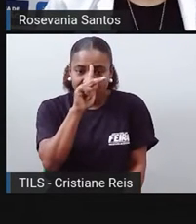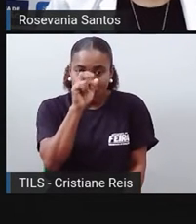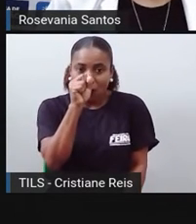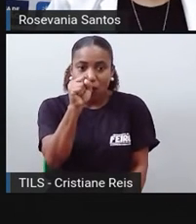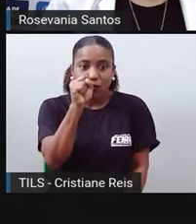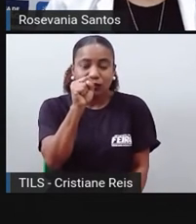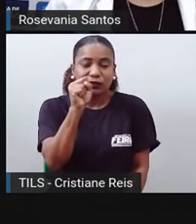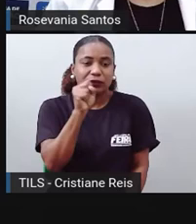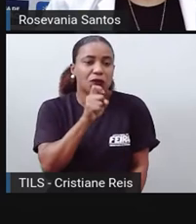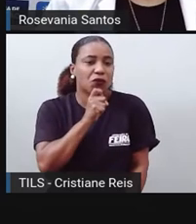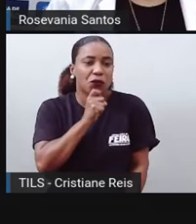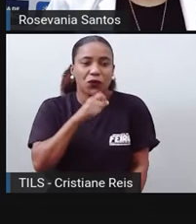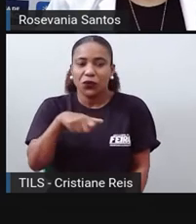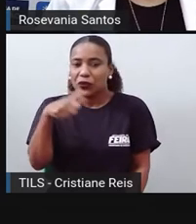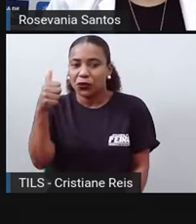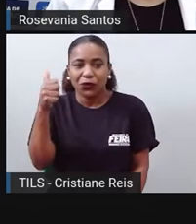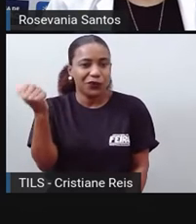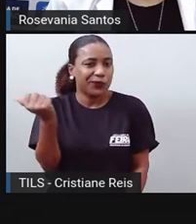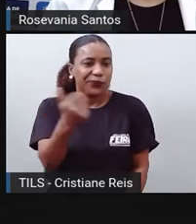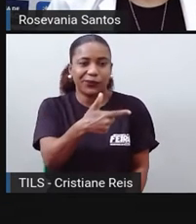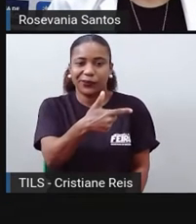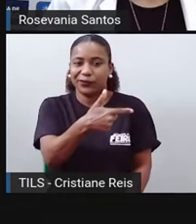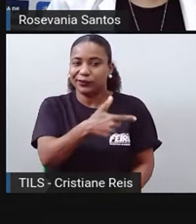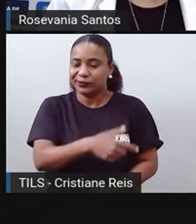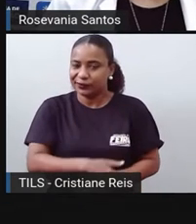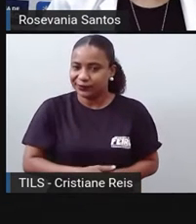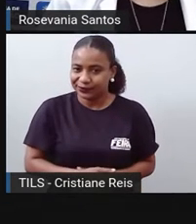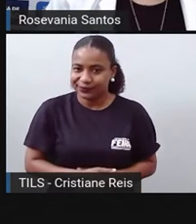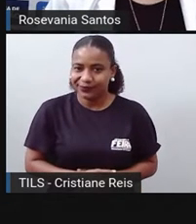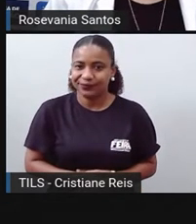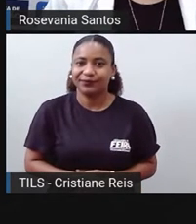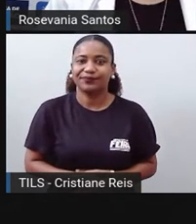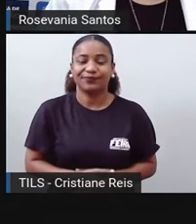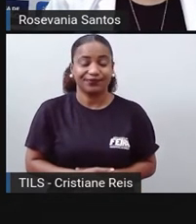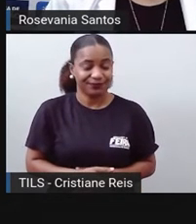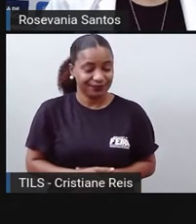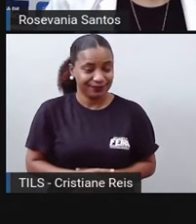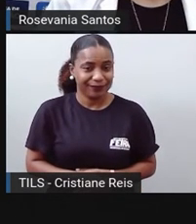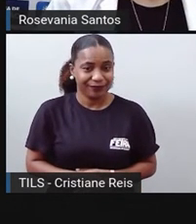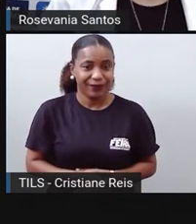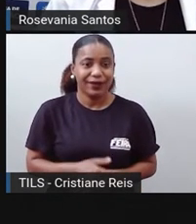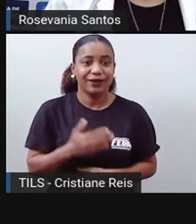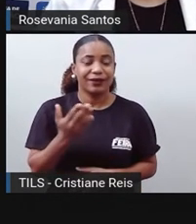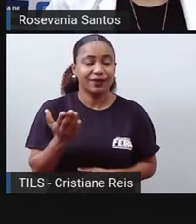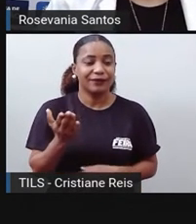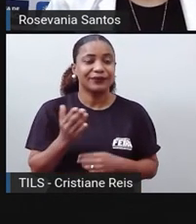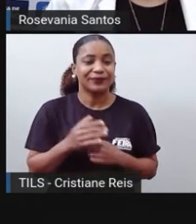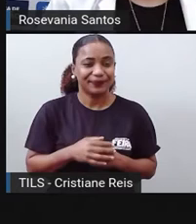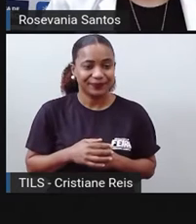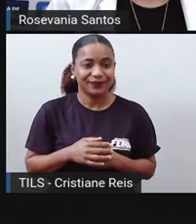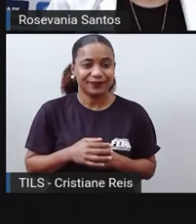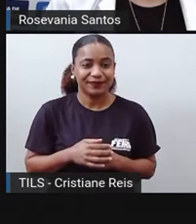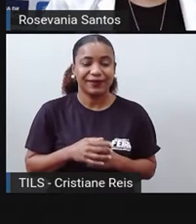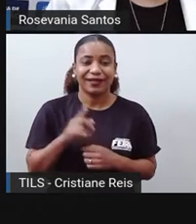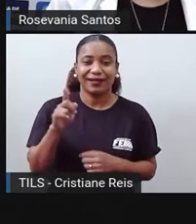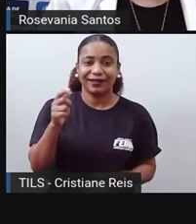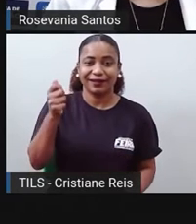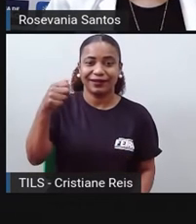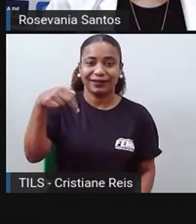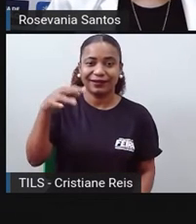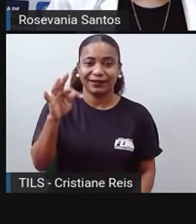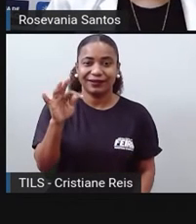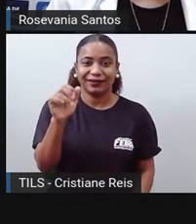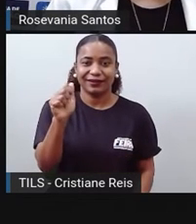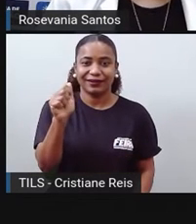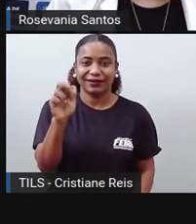frio na Antártida. Aqui a Proja colocou, né, o nome do continente. E aí o que acontece? Na Antártida essas temperaturas